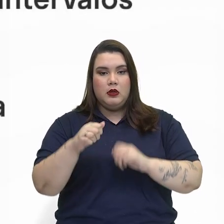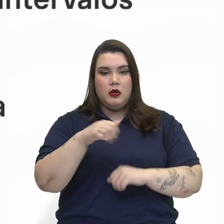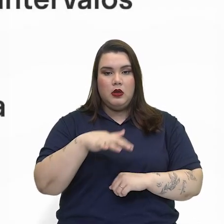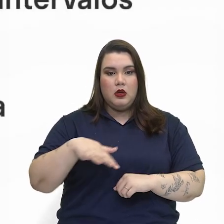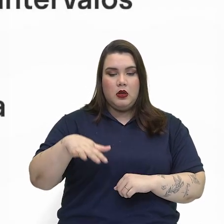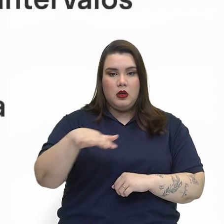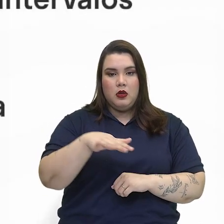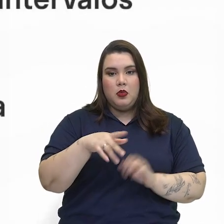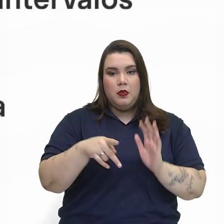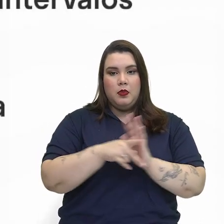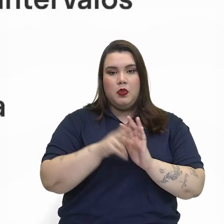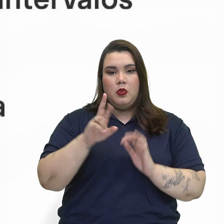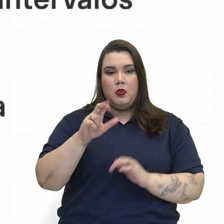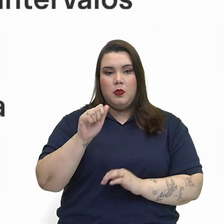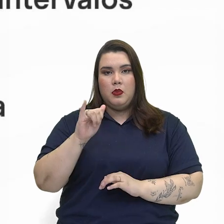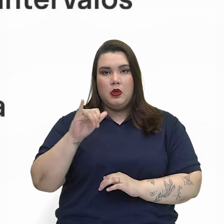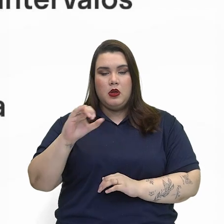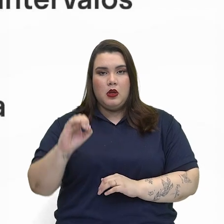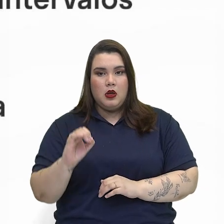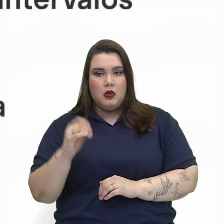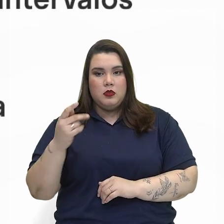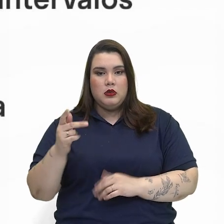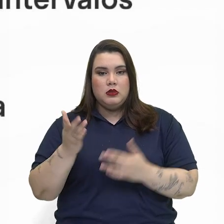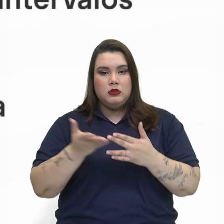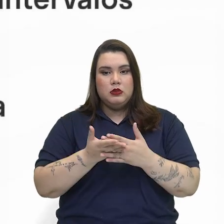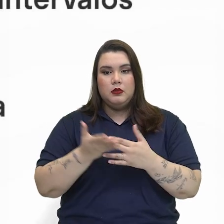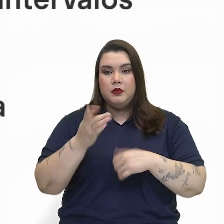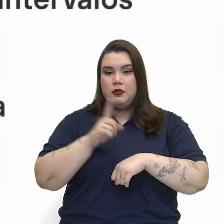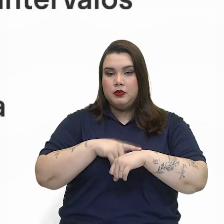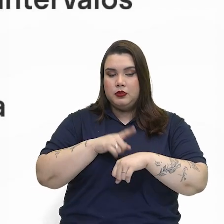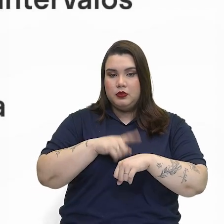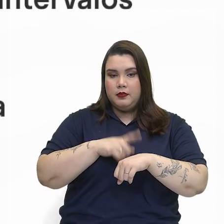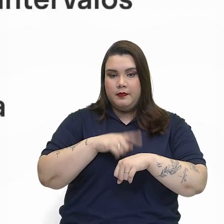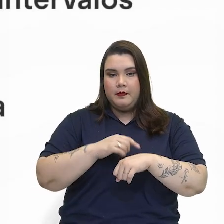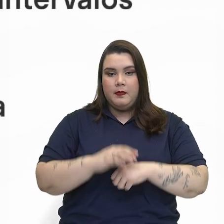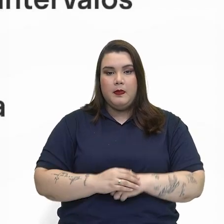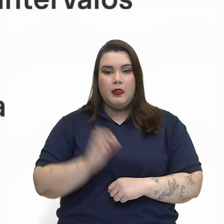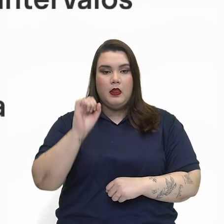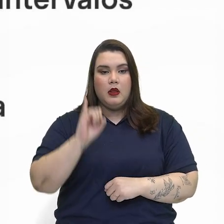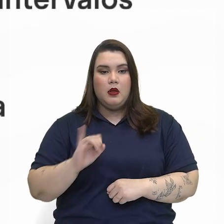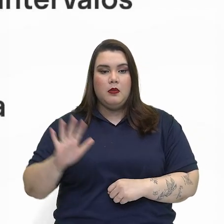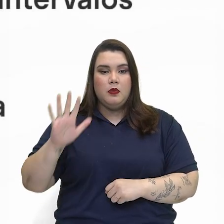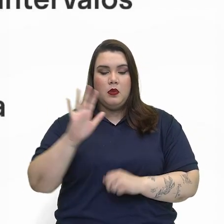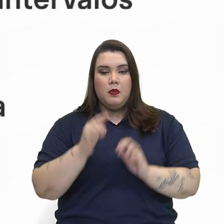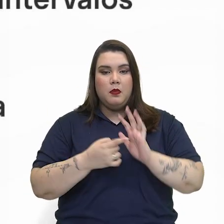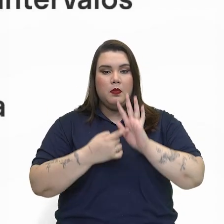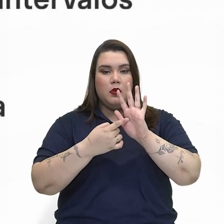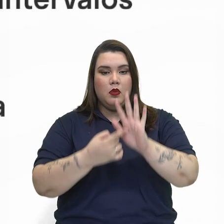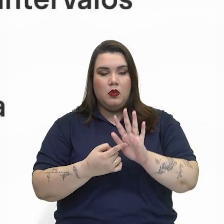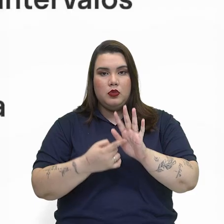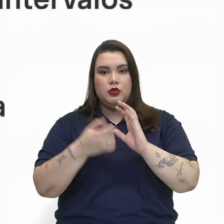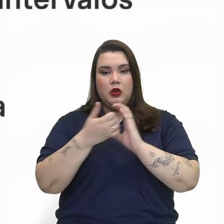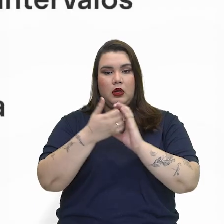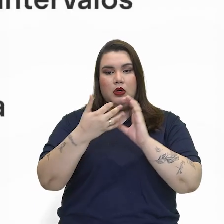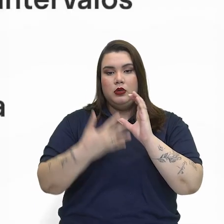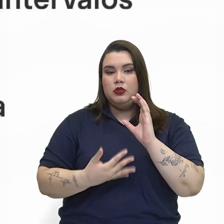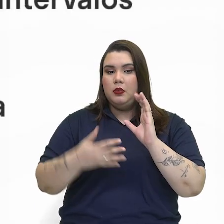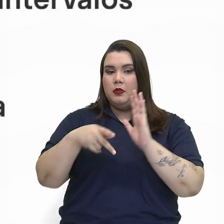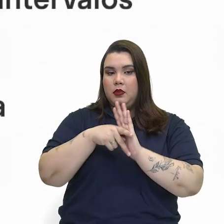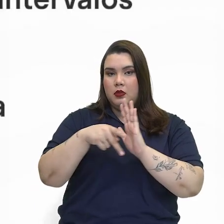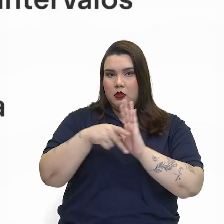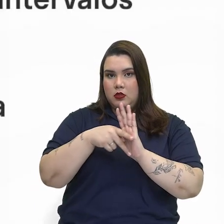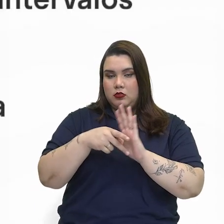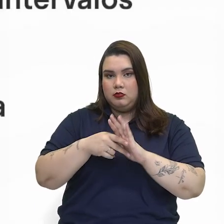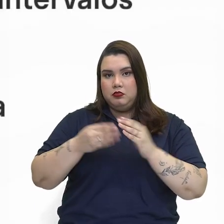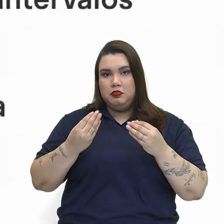varridas pelo raio da trajetória nesses intervalos de tempo. Na figura em que as dimensões dos astros e o tamanho da órbita